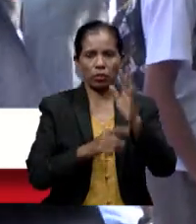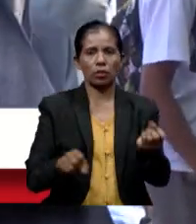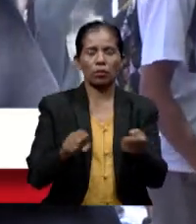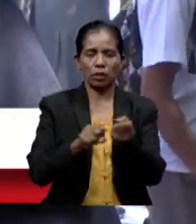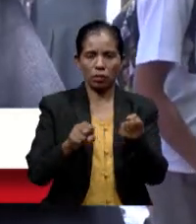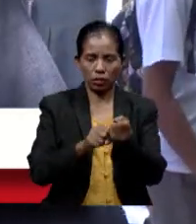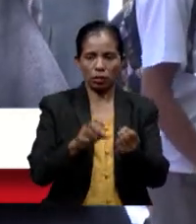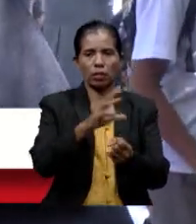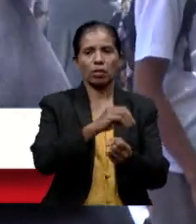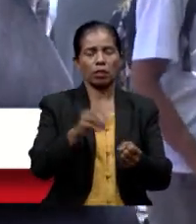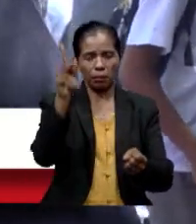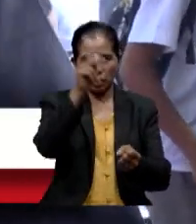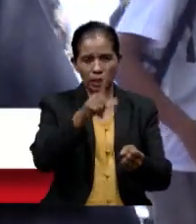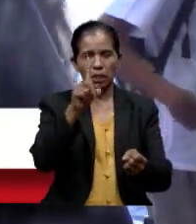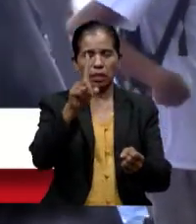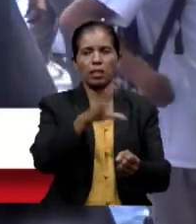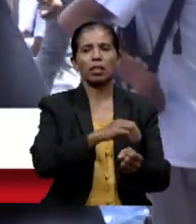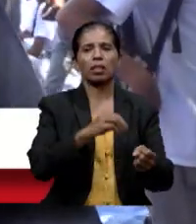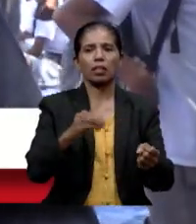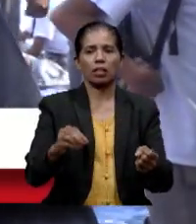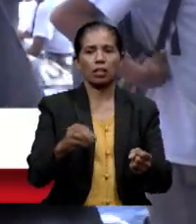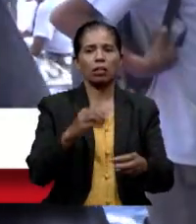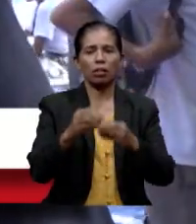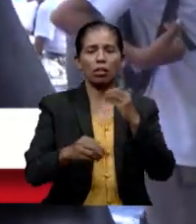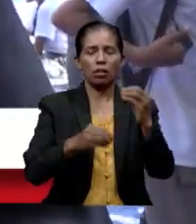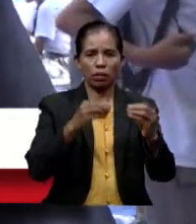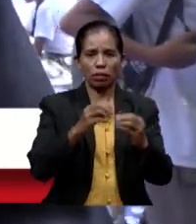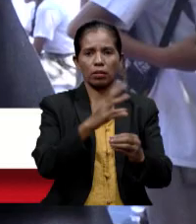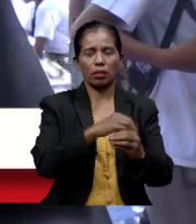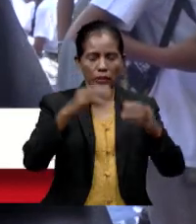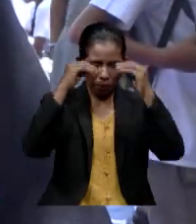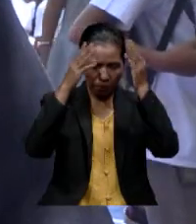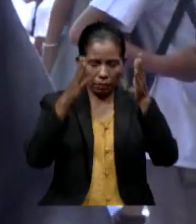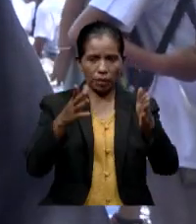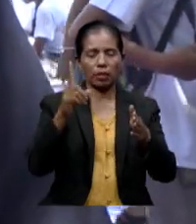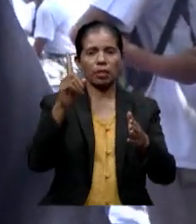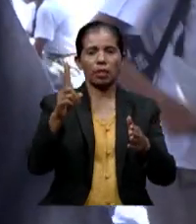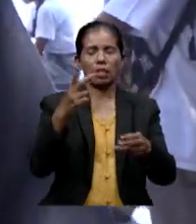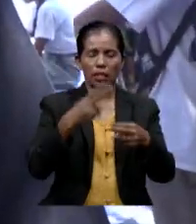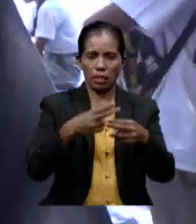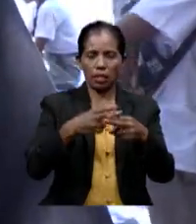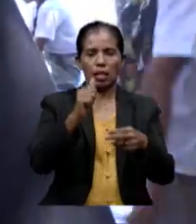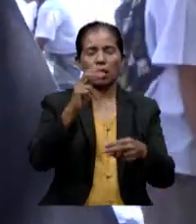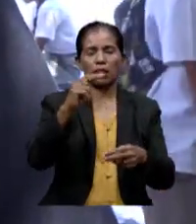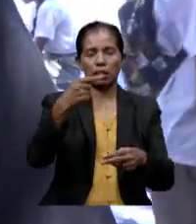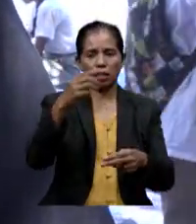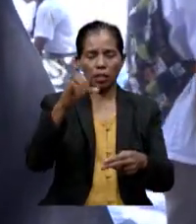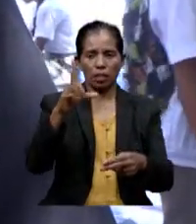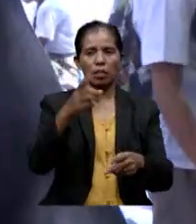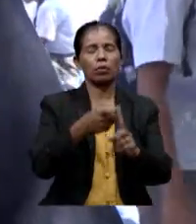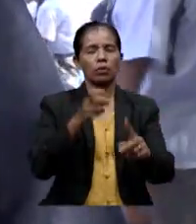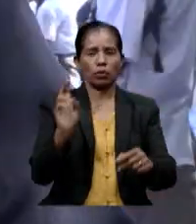para a publicação pesquisa ida, pesquisa doutoramento Nenian, NB, professor Iranaran Ângelo Ferreira, Rússia Universidade de